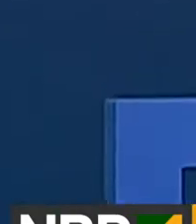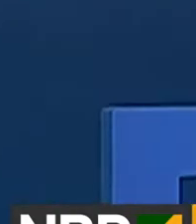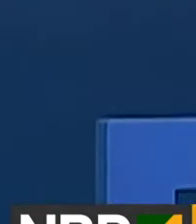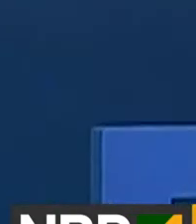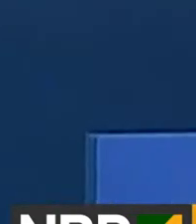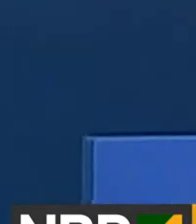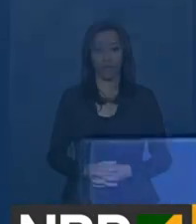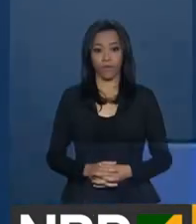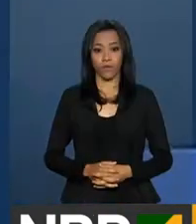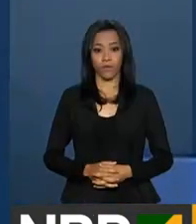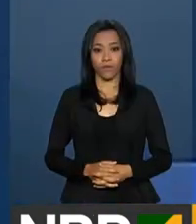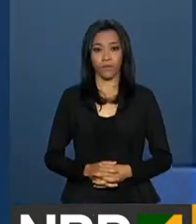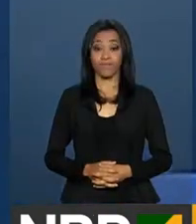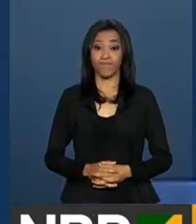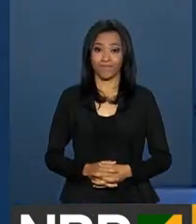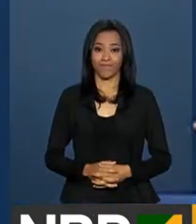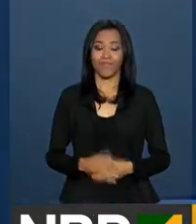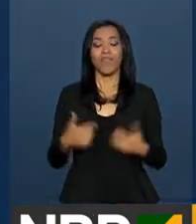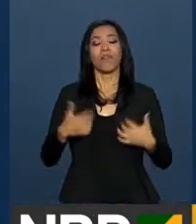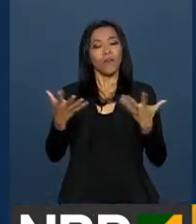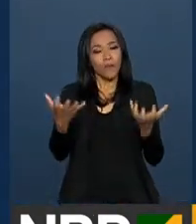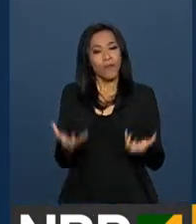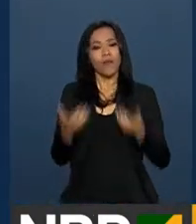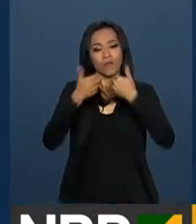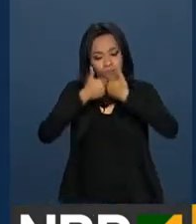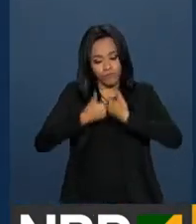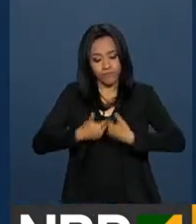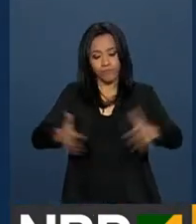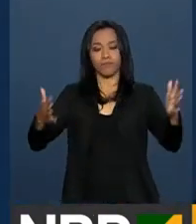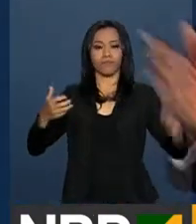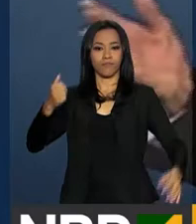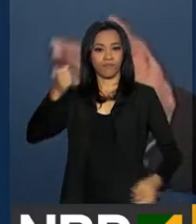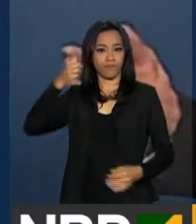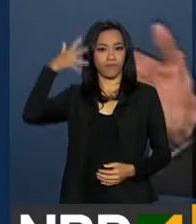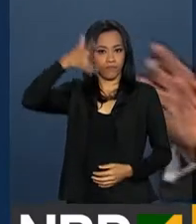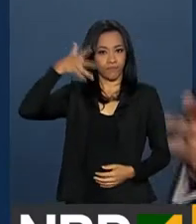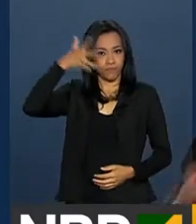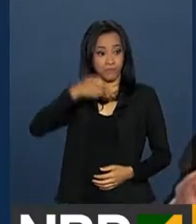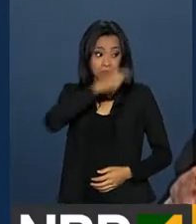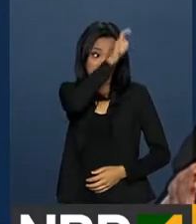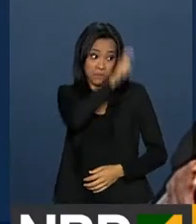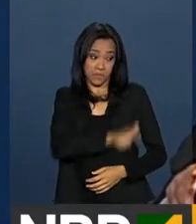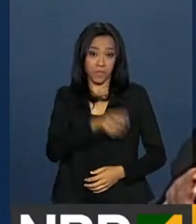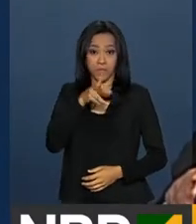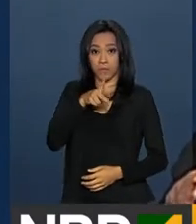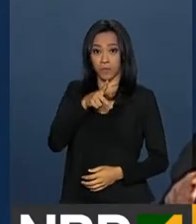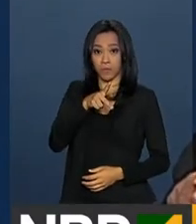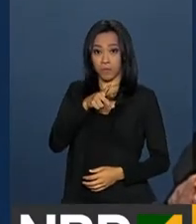Olha, eu quero inicialmente dizer que o Paulo disse que eu tenho